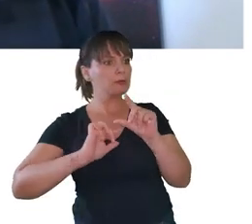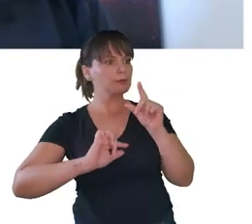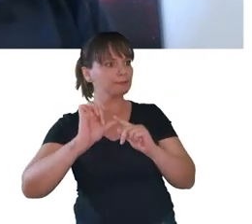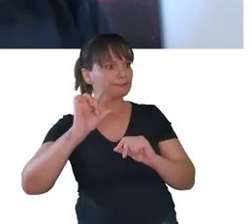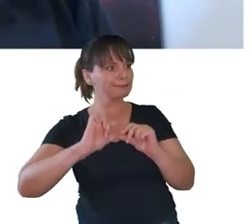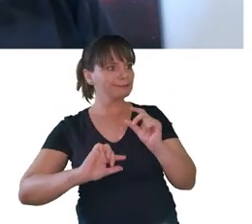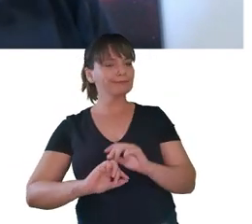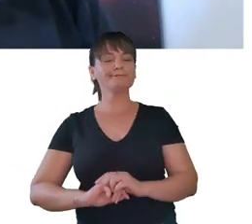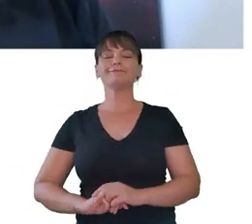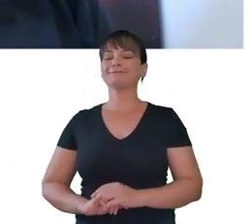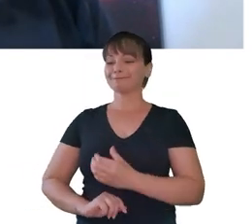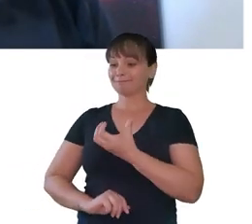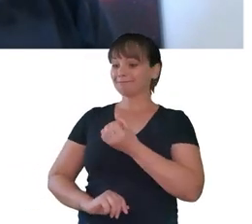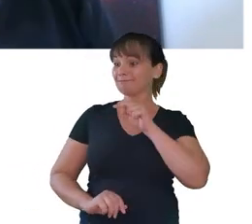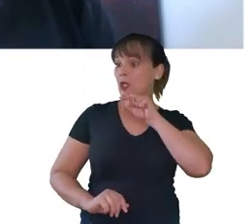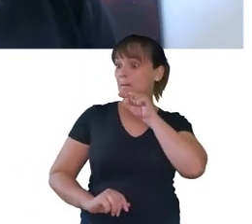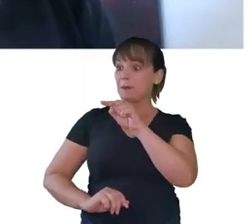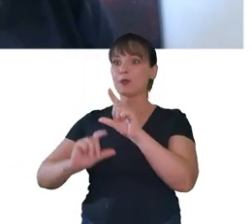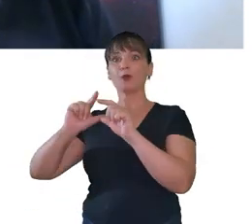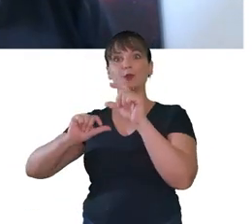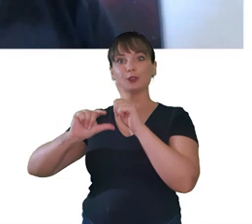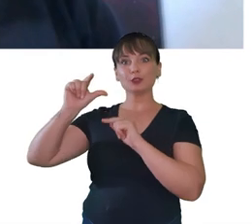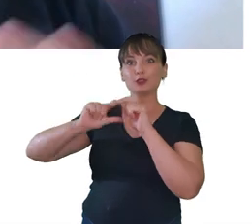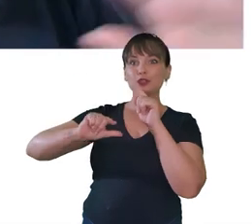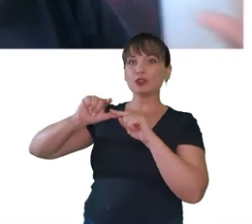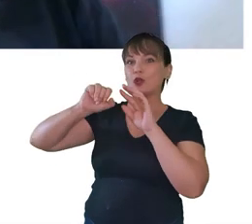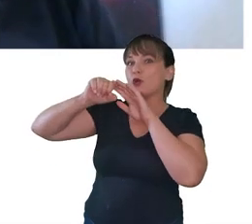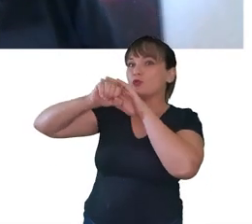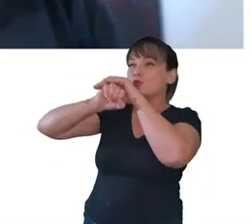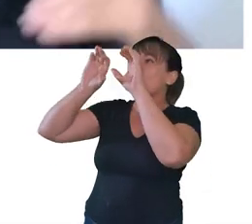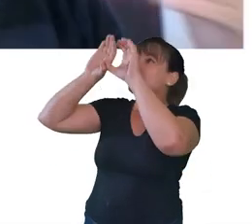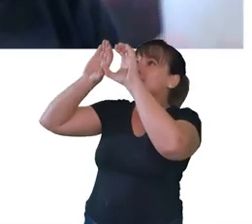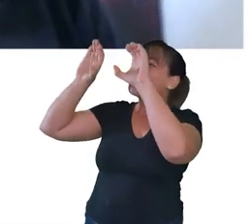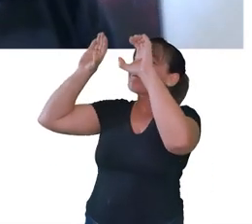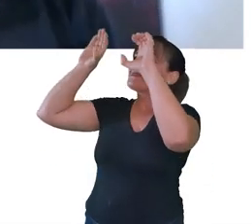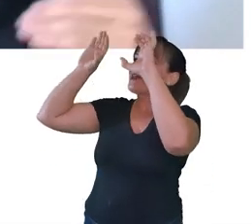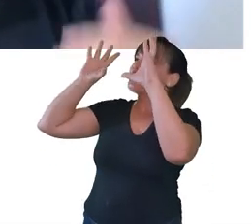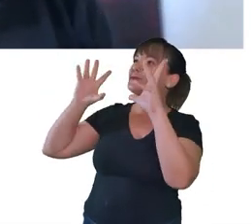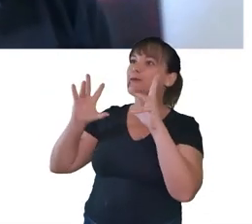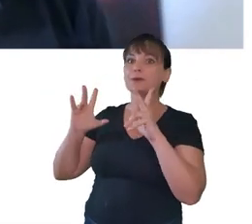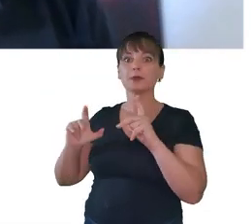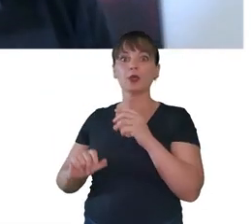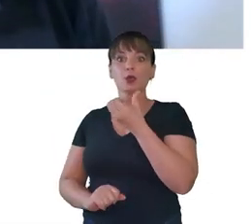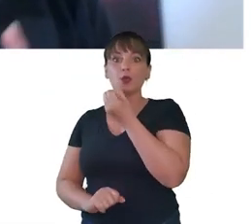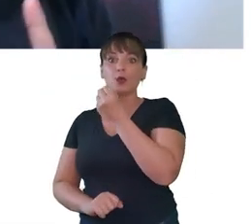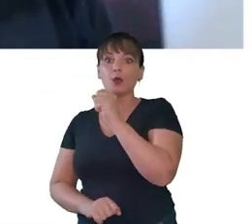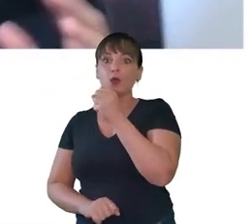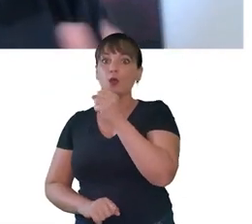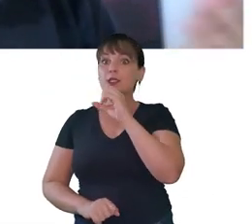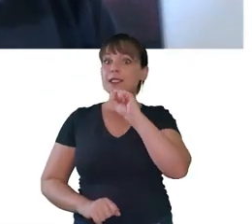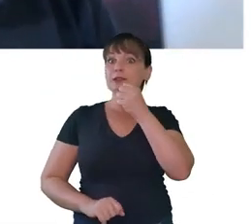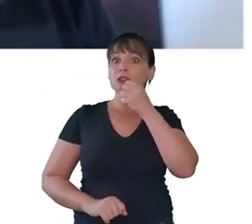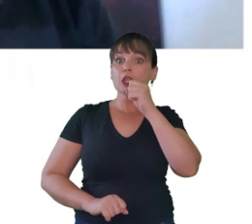mil estrelas? 6 mil estrelas durante uma noite bem limpa, né? Durante o ano, a gente conseguindo observar.